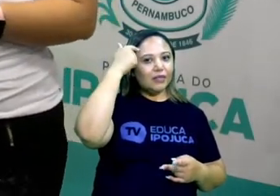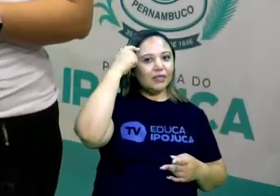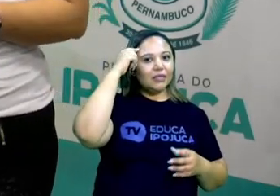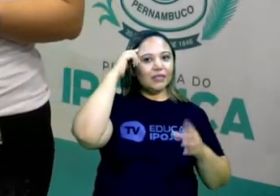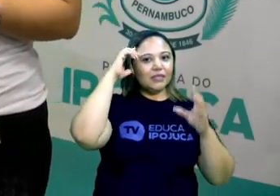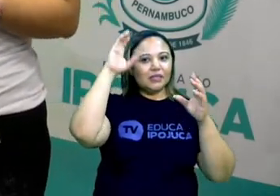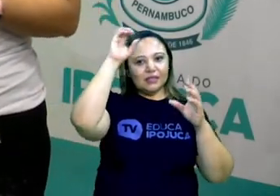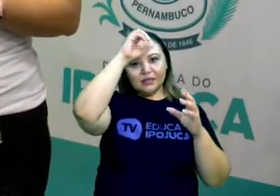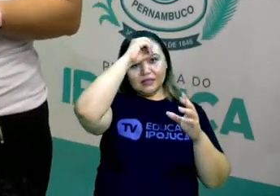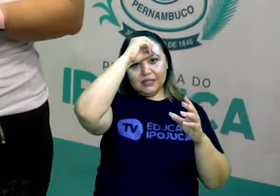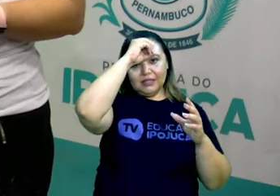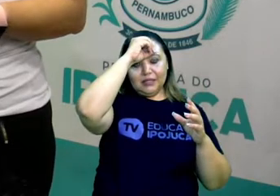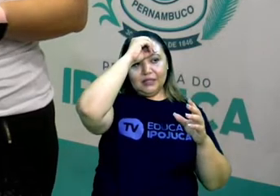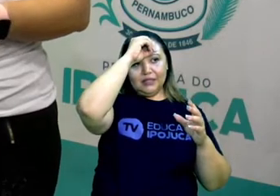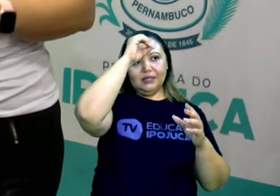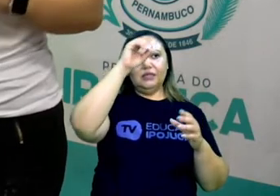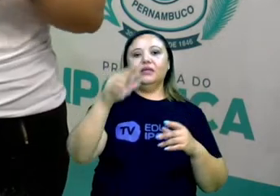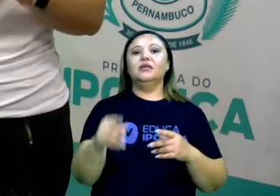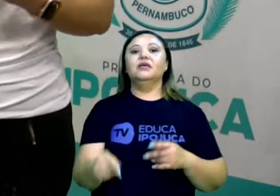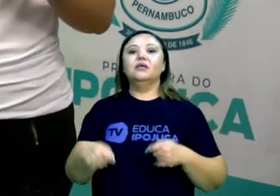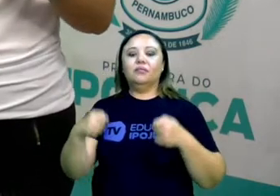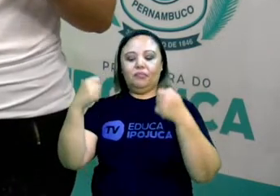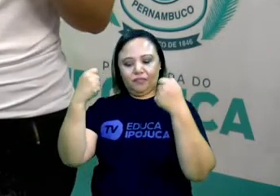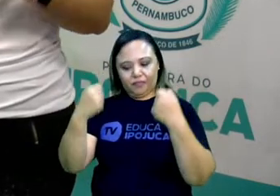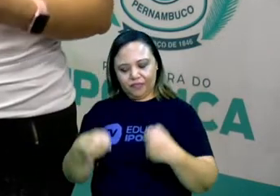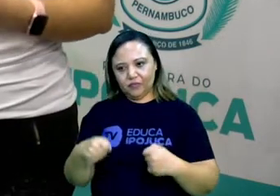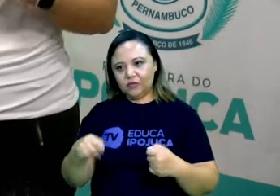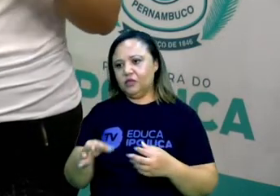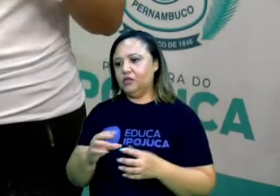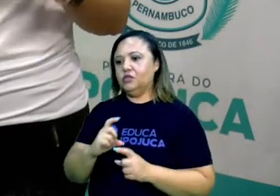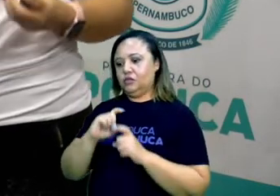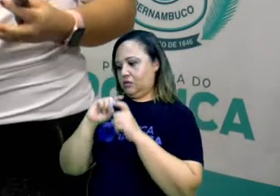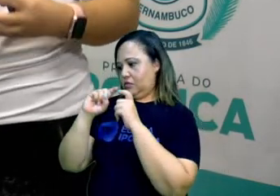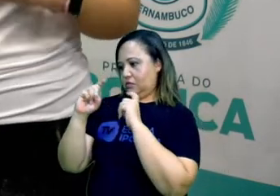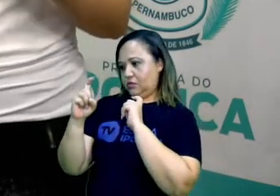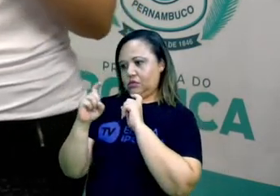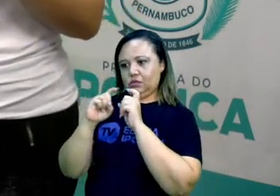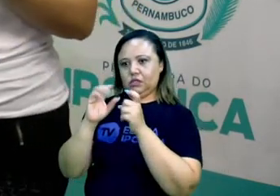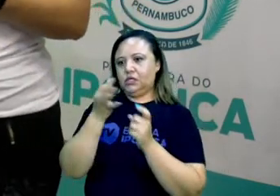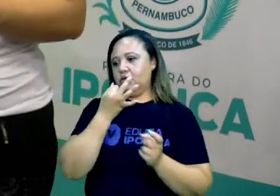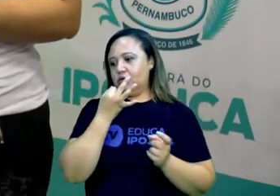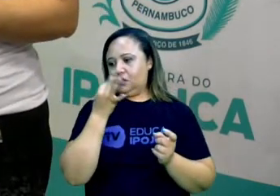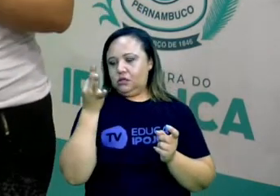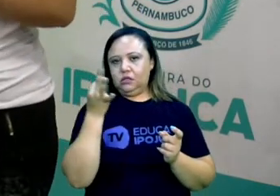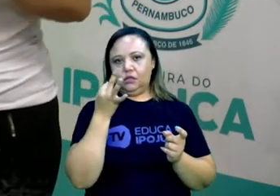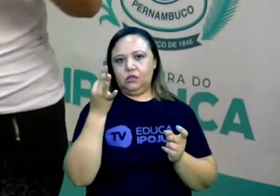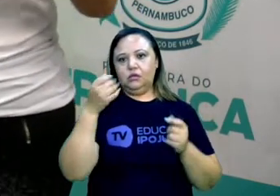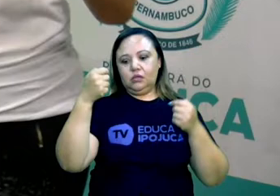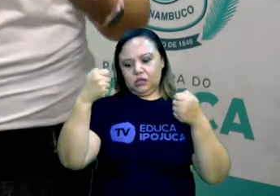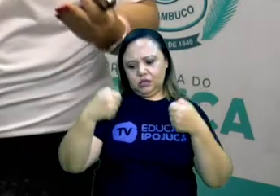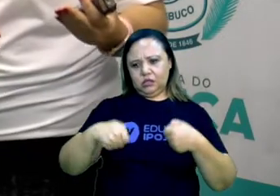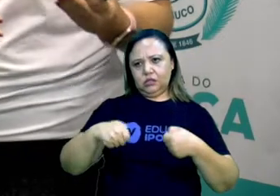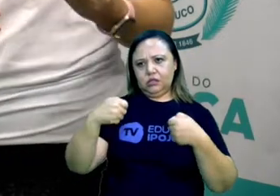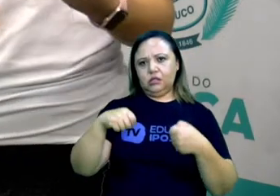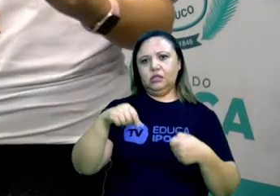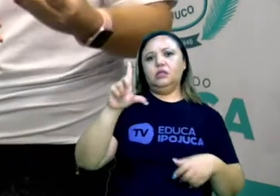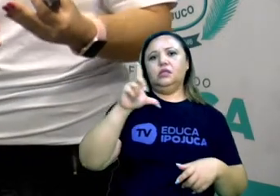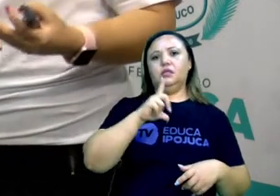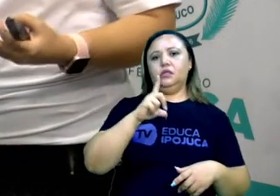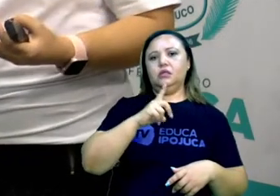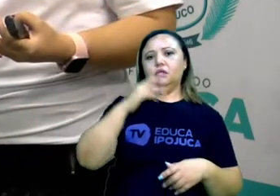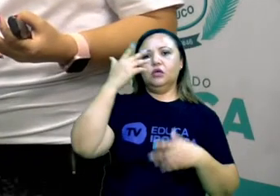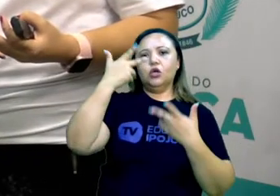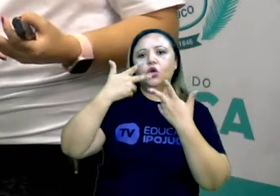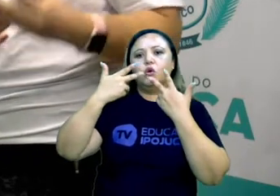Quando a gente vai argumentar, nós precisamos ter argumentos válidos, consistentes e que realmente vão de